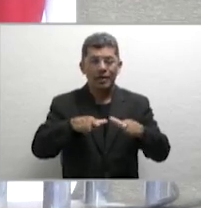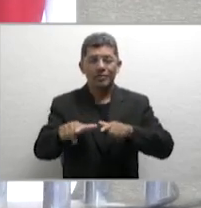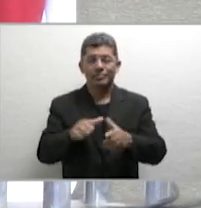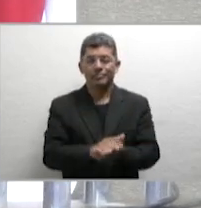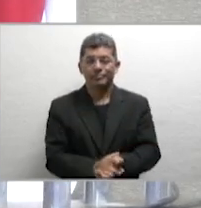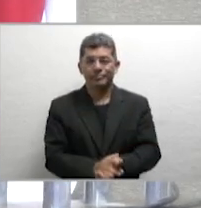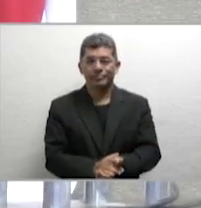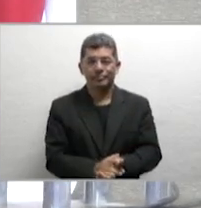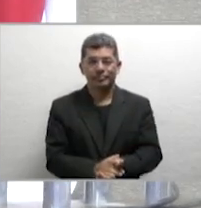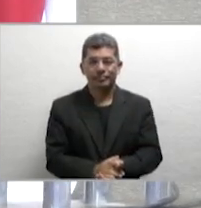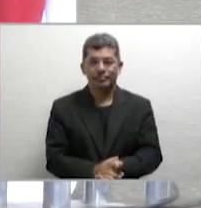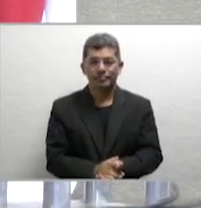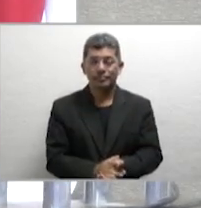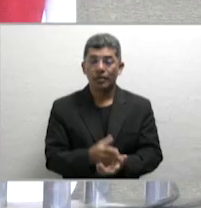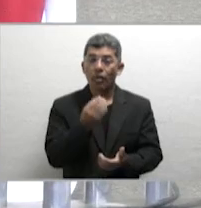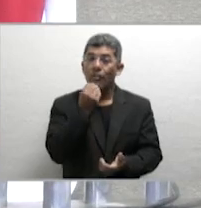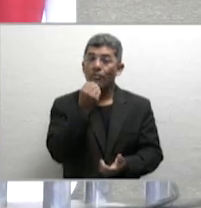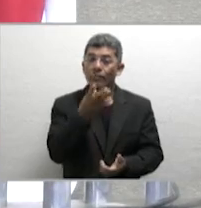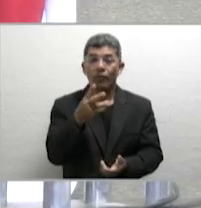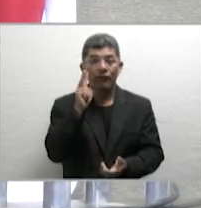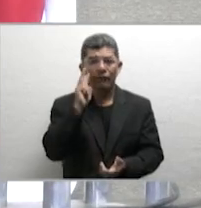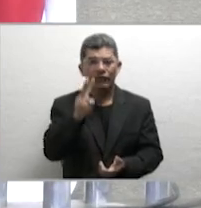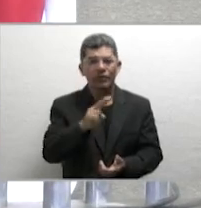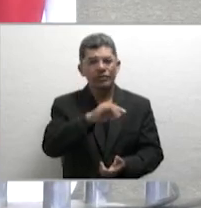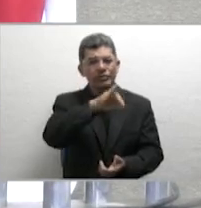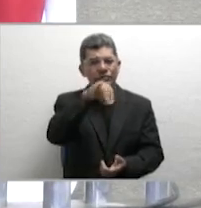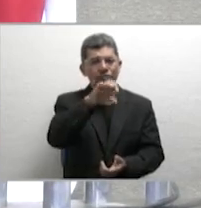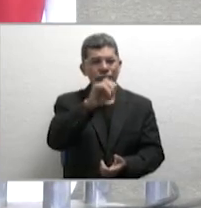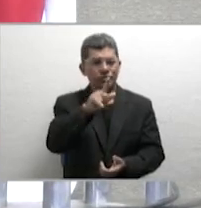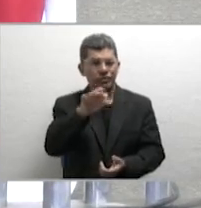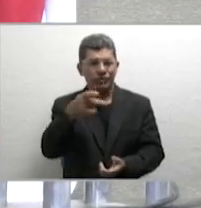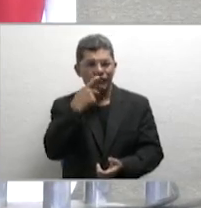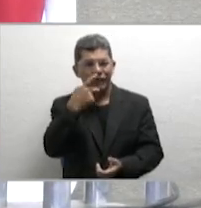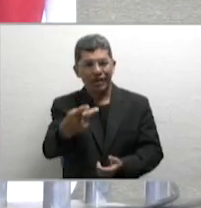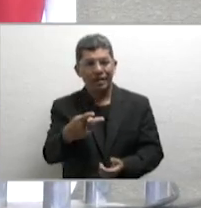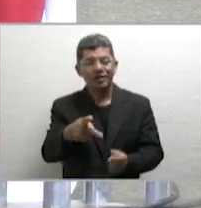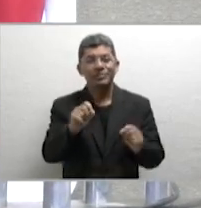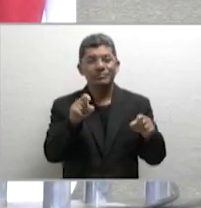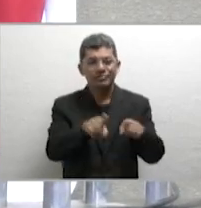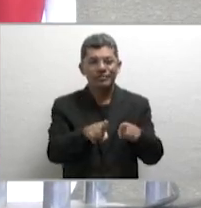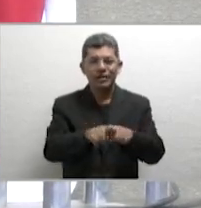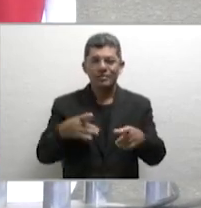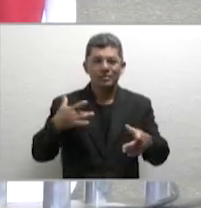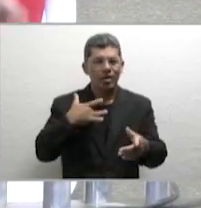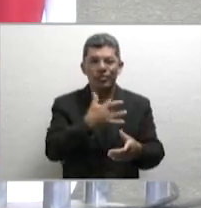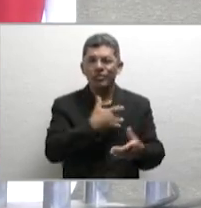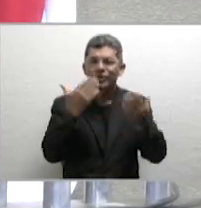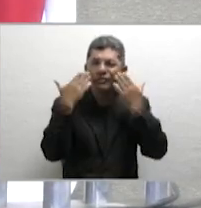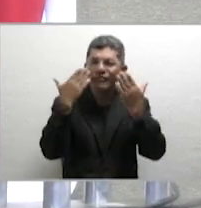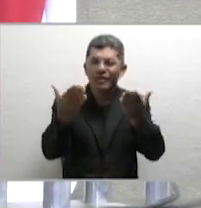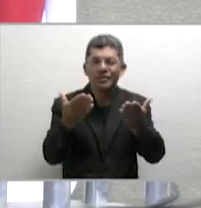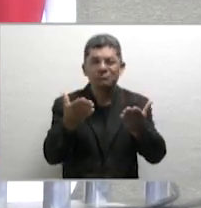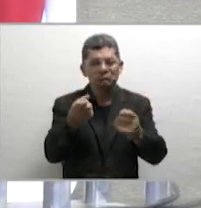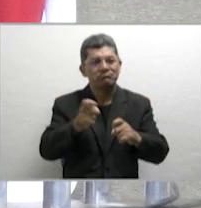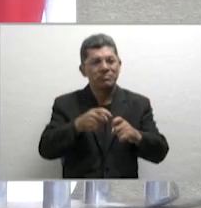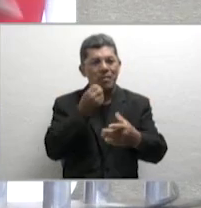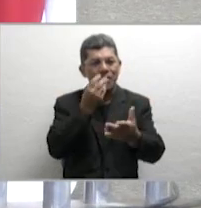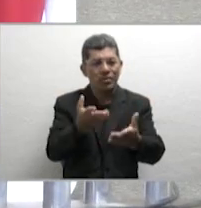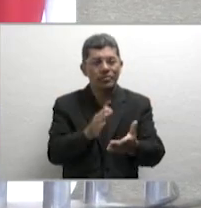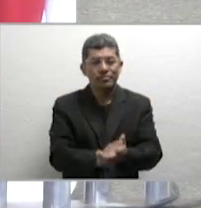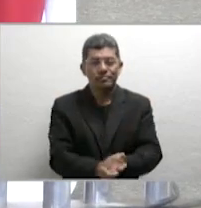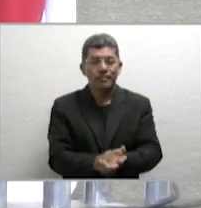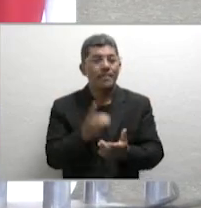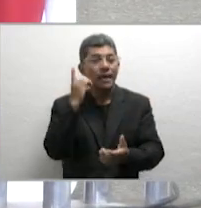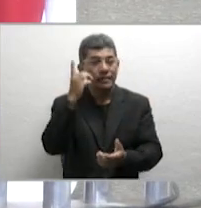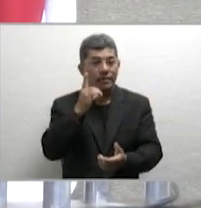trabalhar. Como é bom ver o doutor George vindo aqui para a tribuna e falar de saúde, grande médico, o